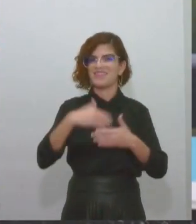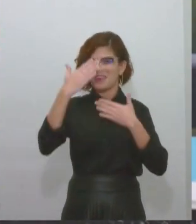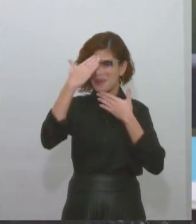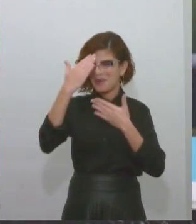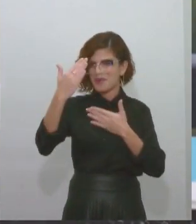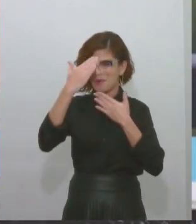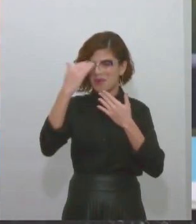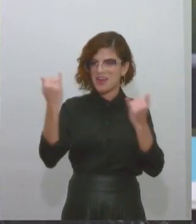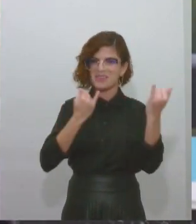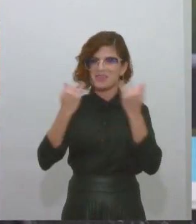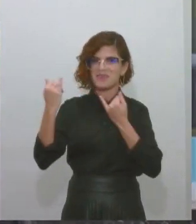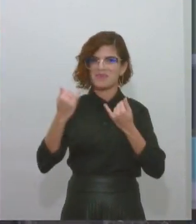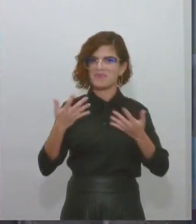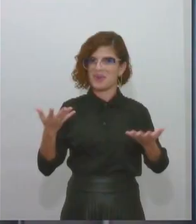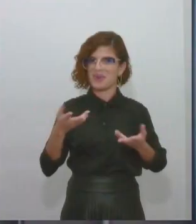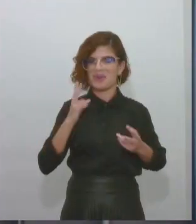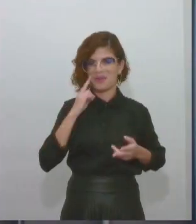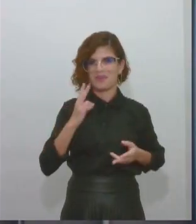Segue no estúdio.